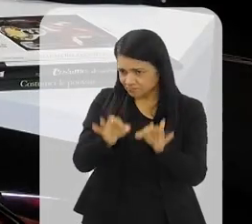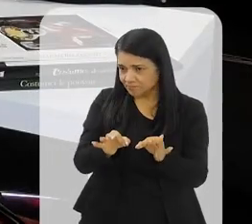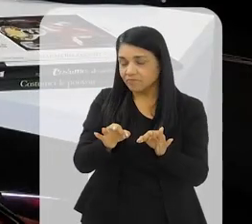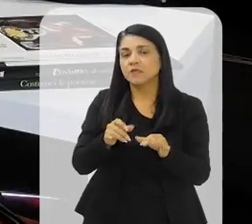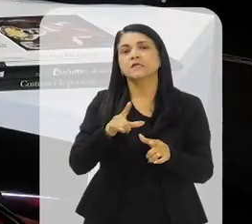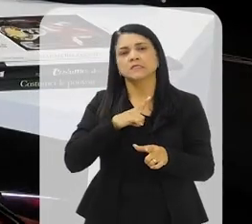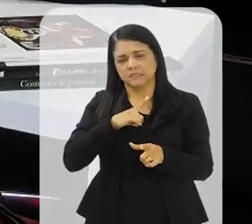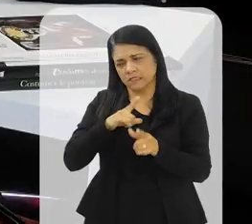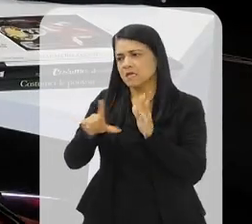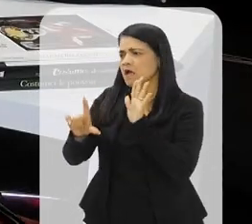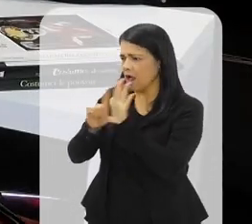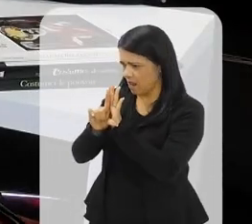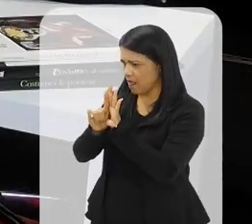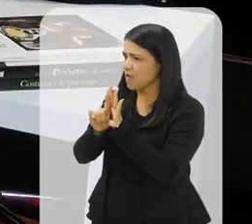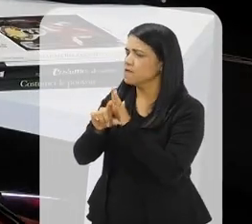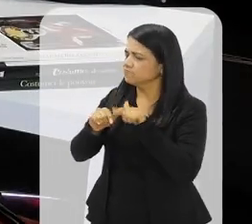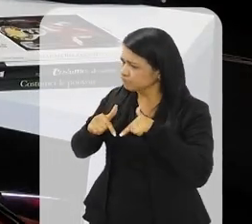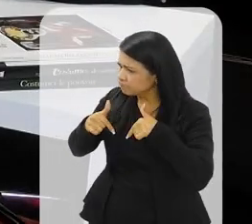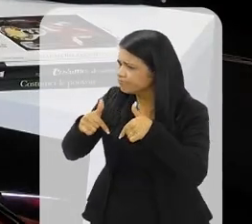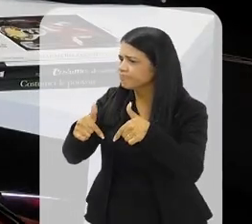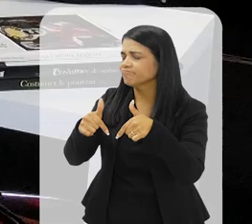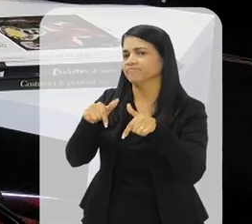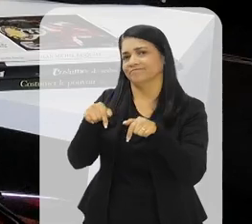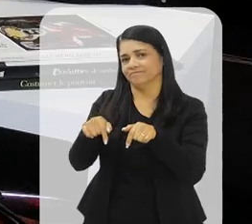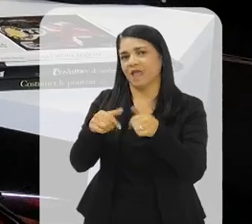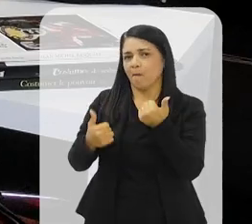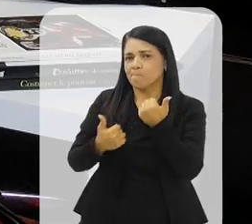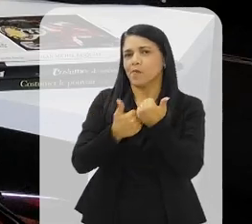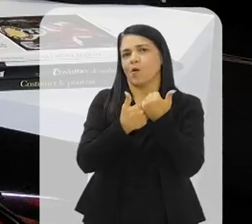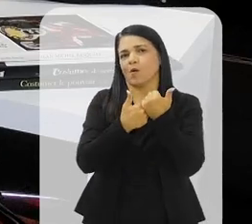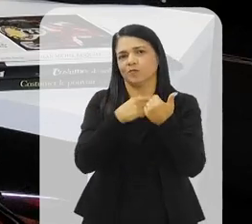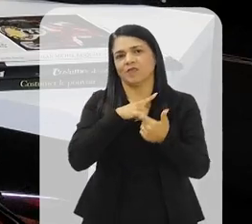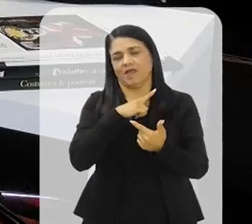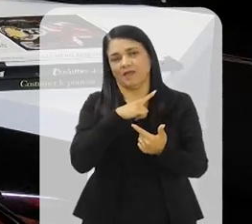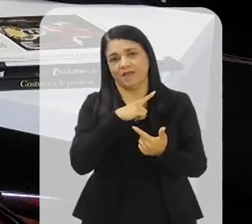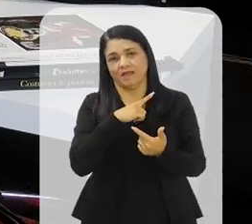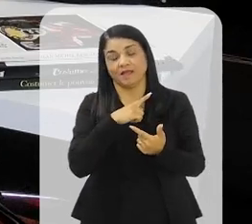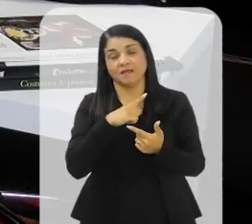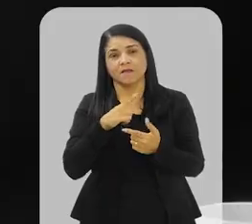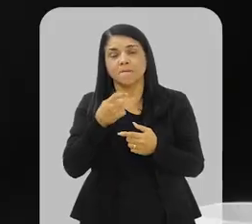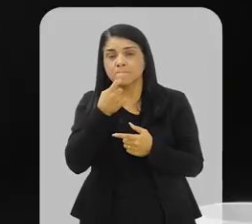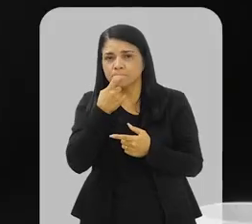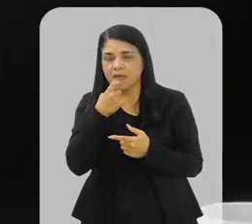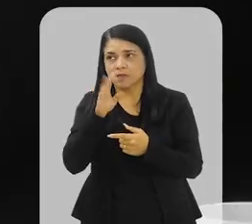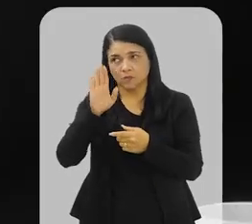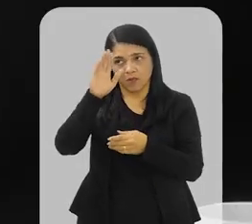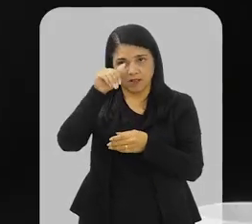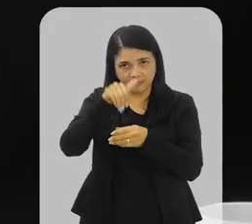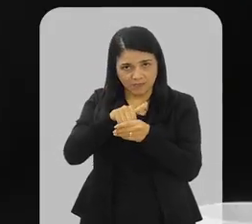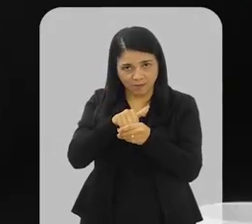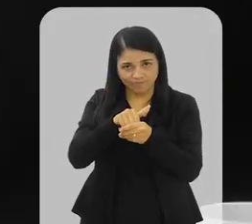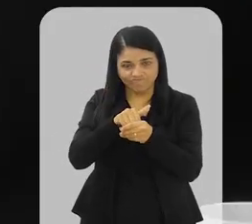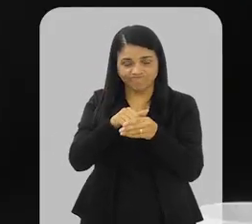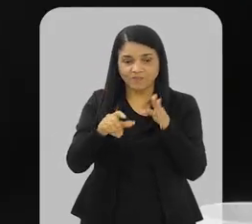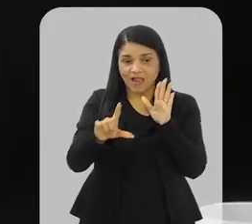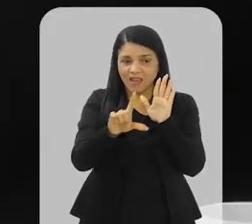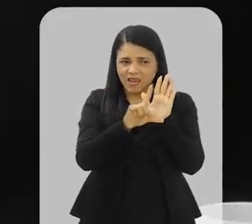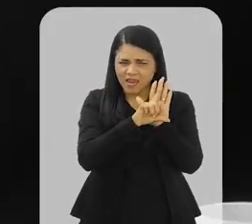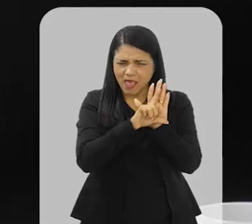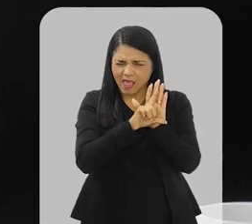funcionando nessa última já estão né funcion as leis têm funcionado bastante Eu sinto que às vezes perto do das